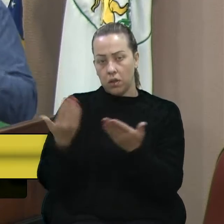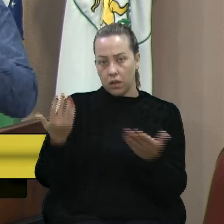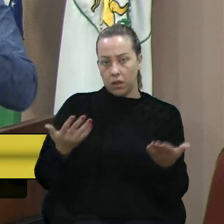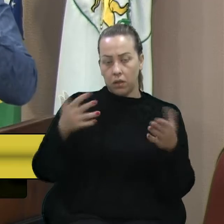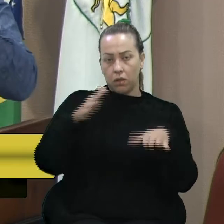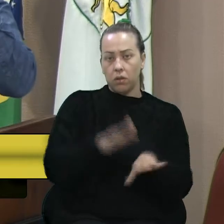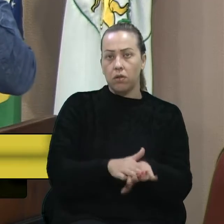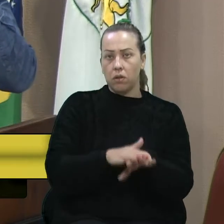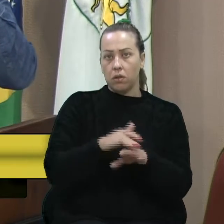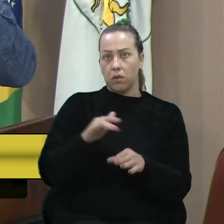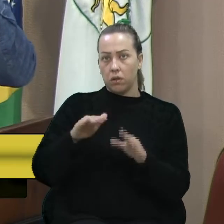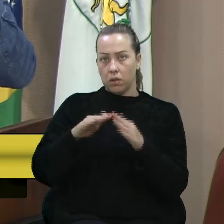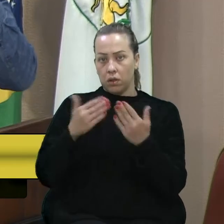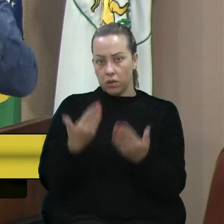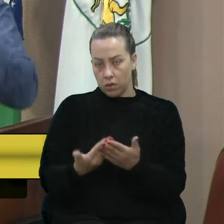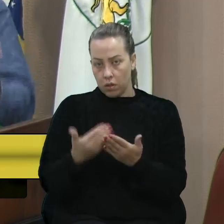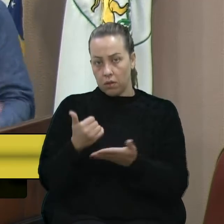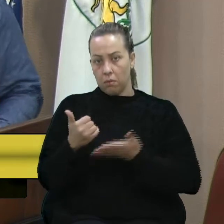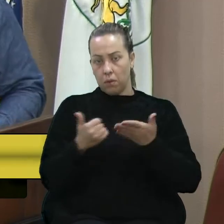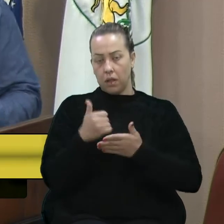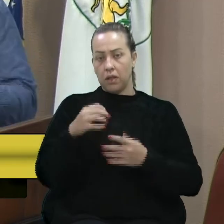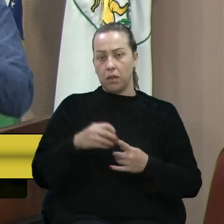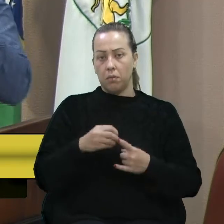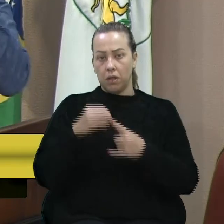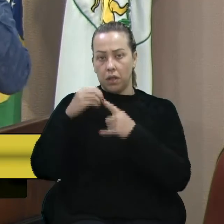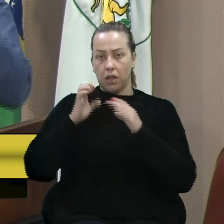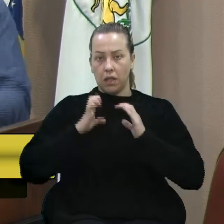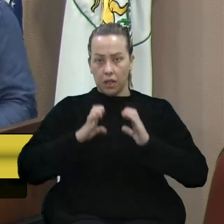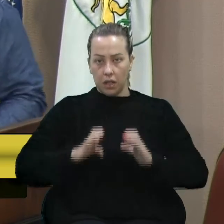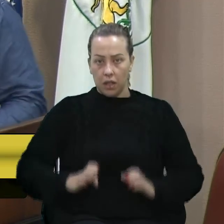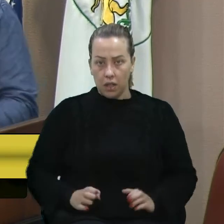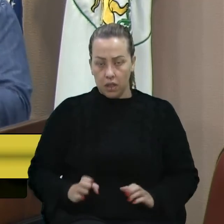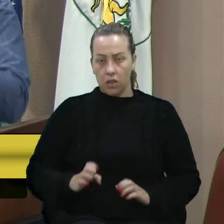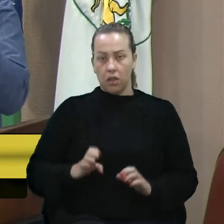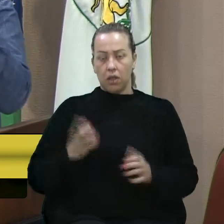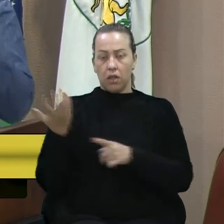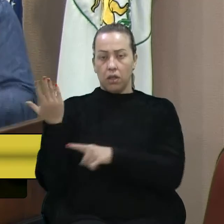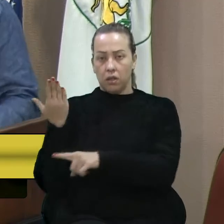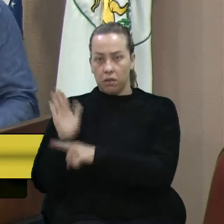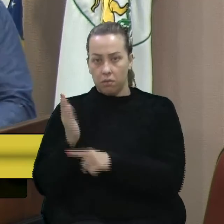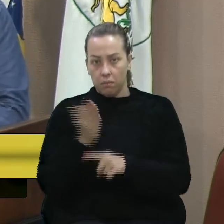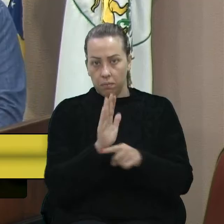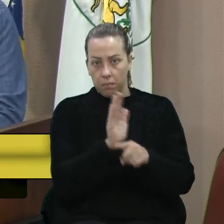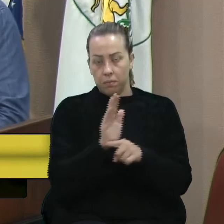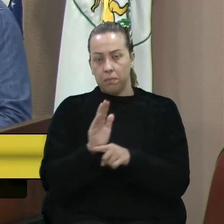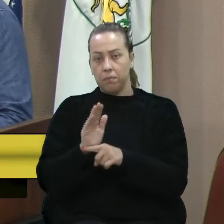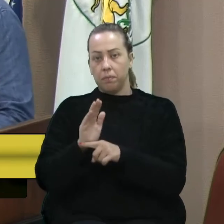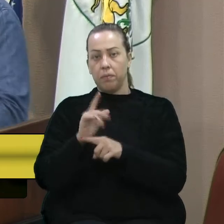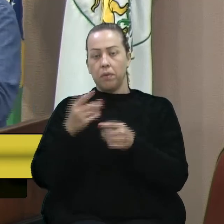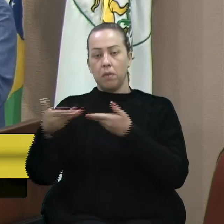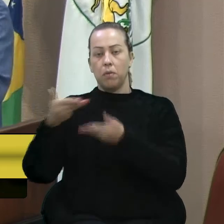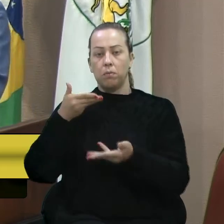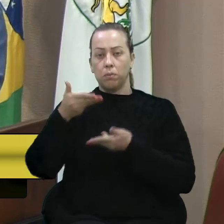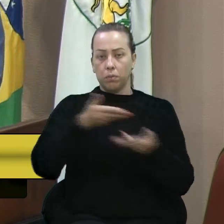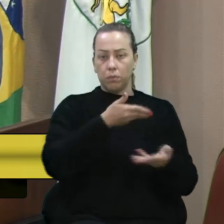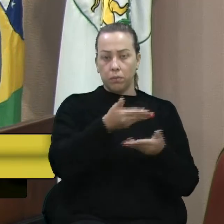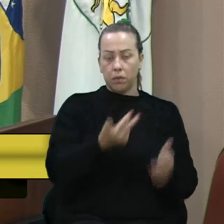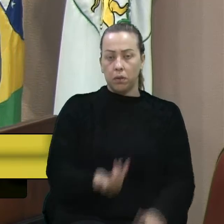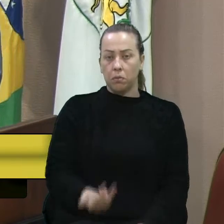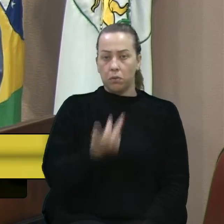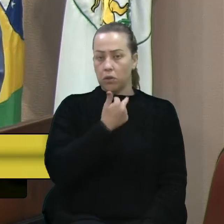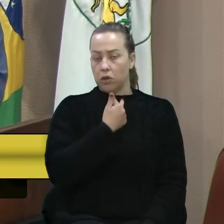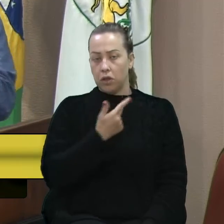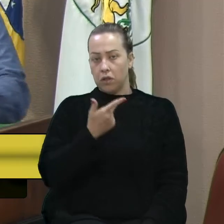inclusiva, a uma escola baseada nos princípios da ética, da solidariedade, da escuta e do diálogo. Então não podia